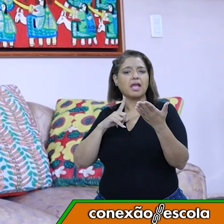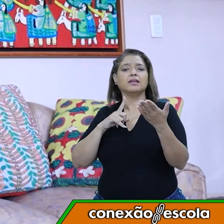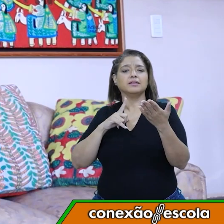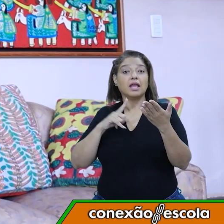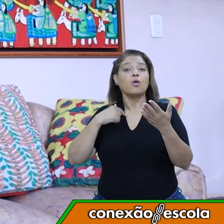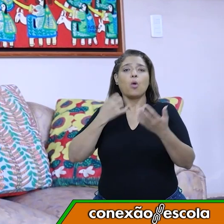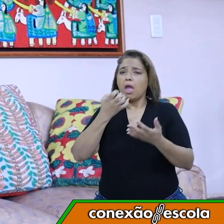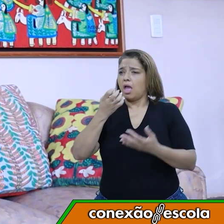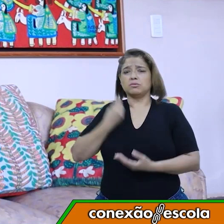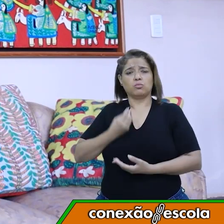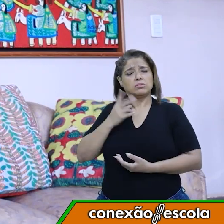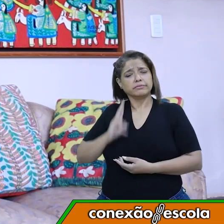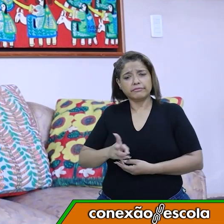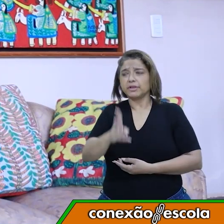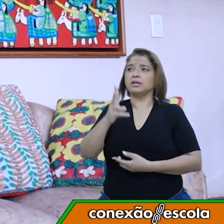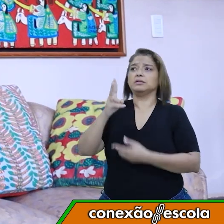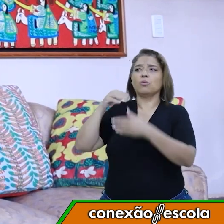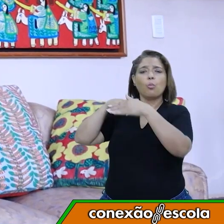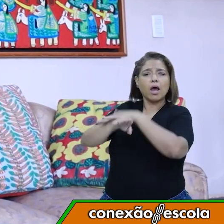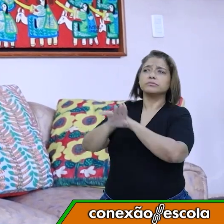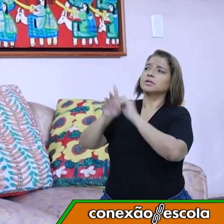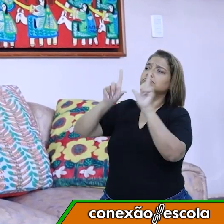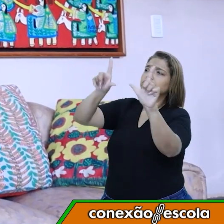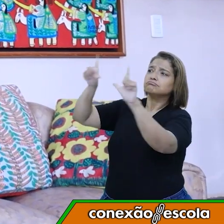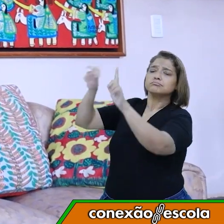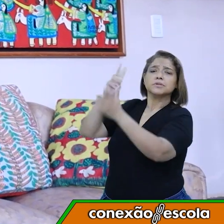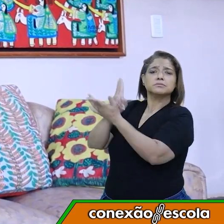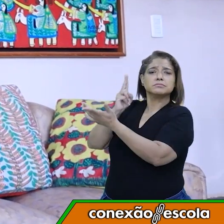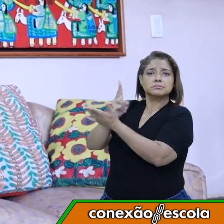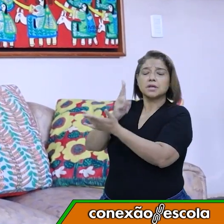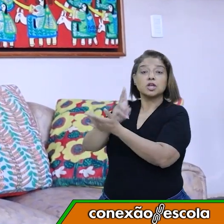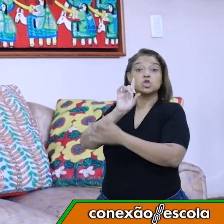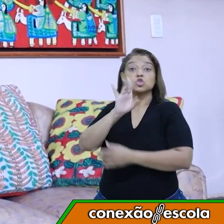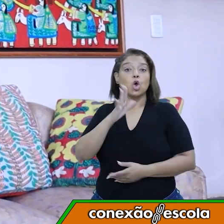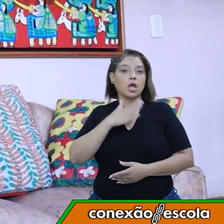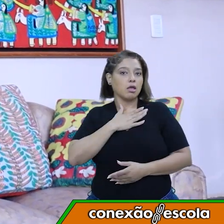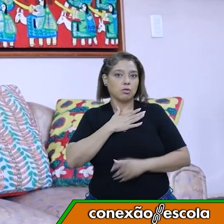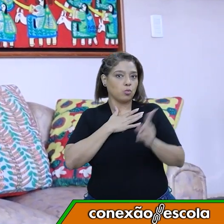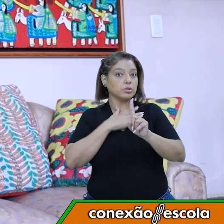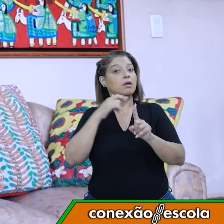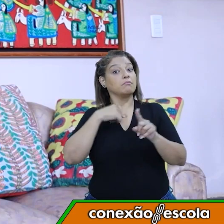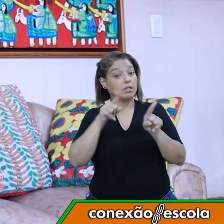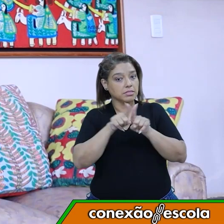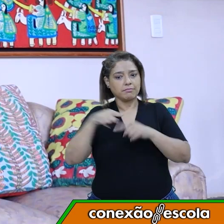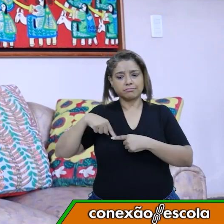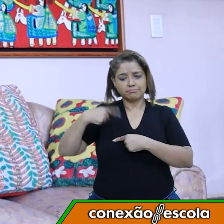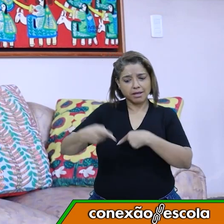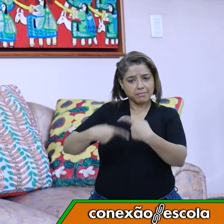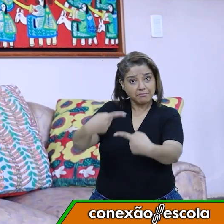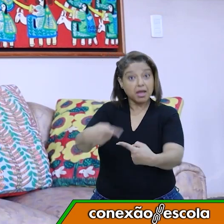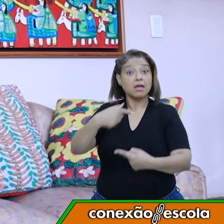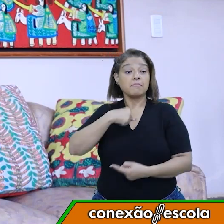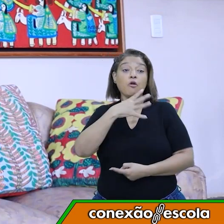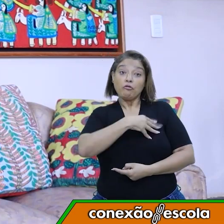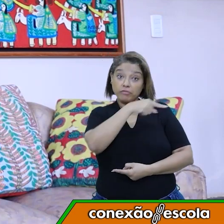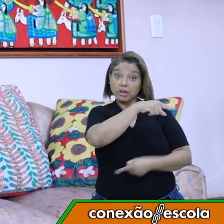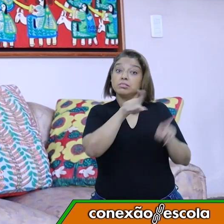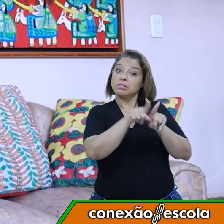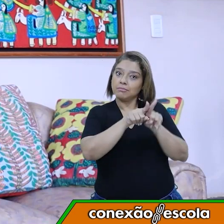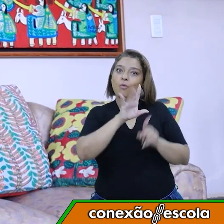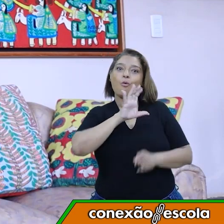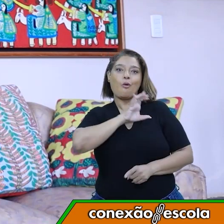espero, entendeu, que não só eu tenho uma sequência de manter isso aqui, principalmente meu filho que gosta, entendeu, e vou ver as outras